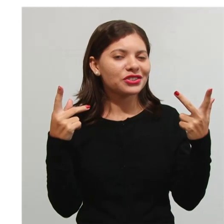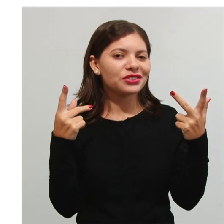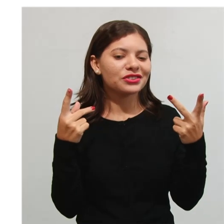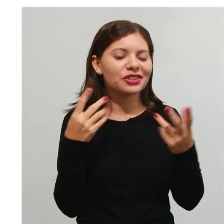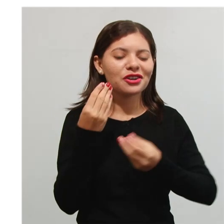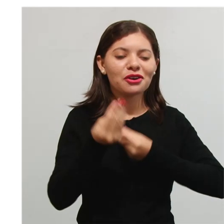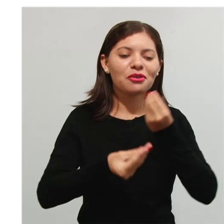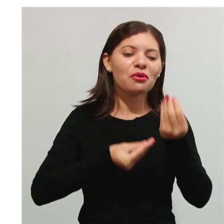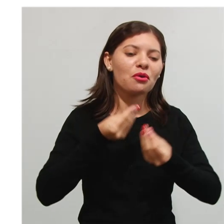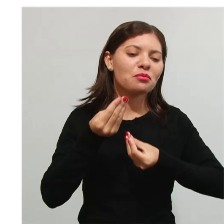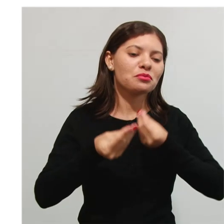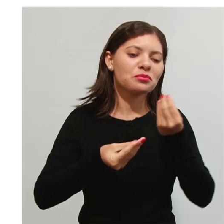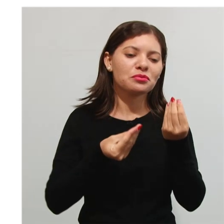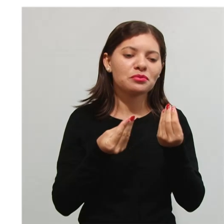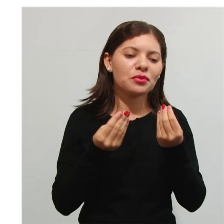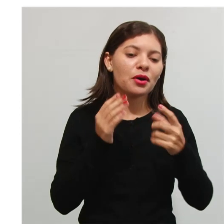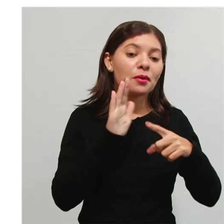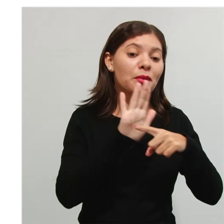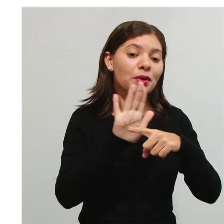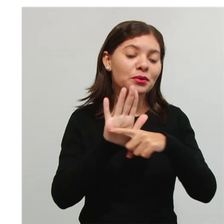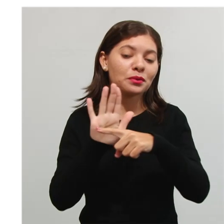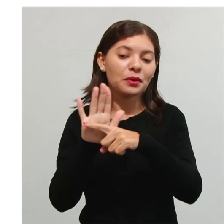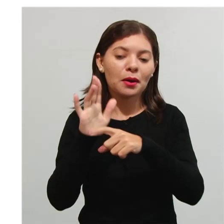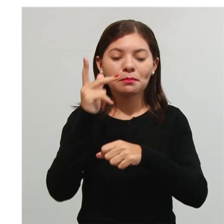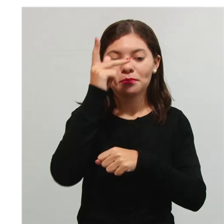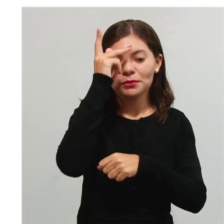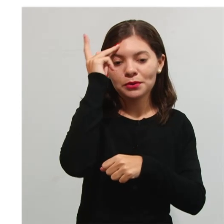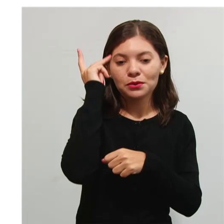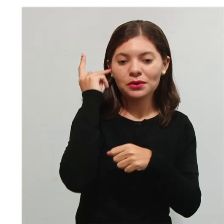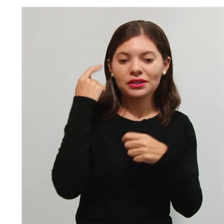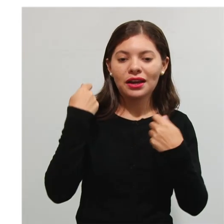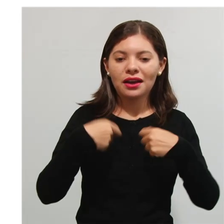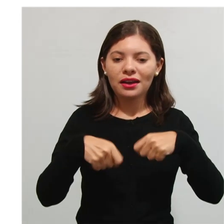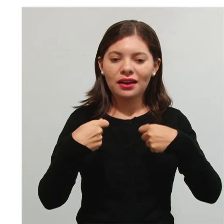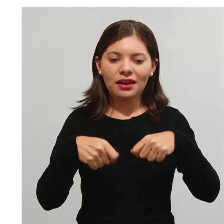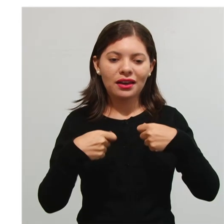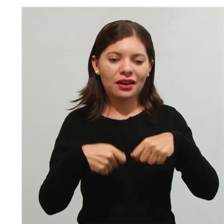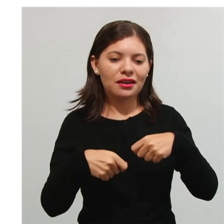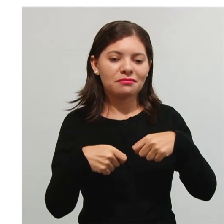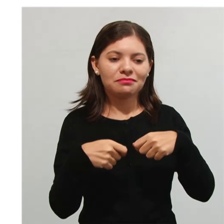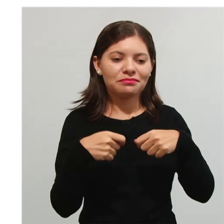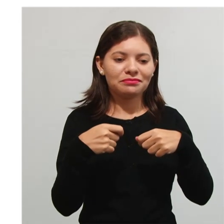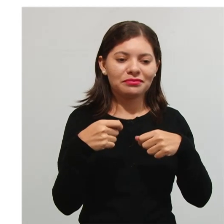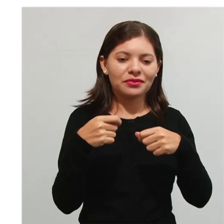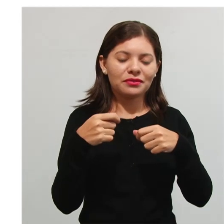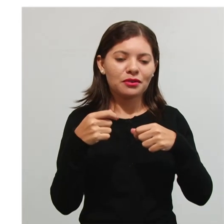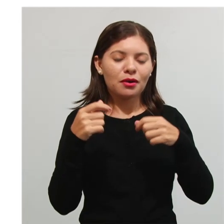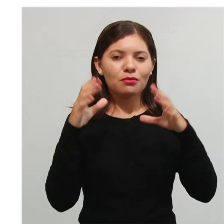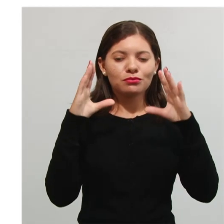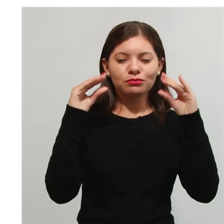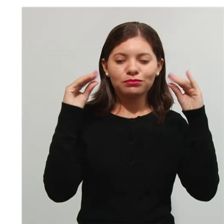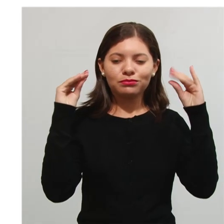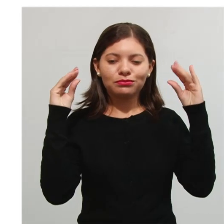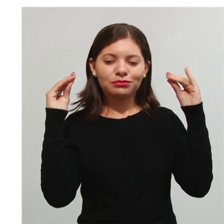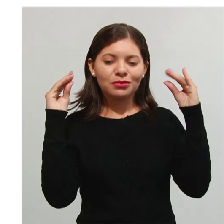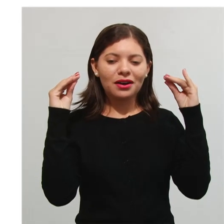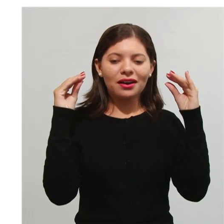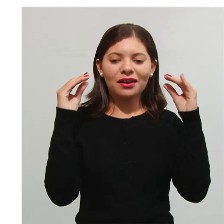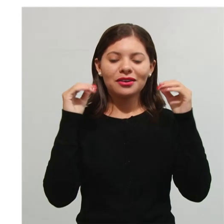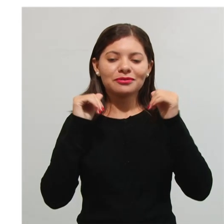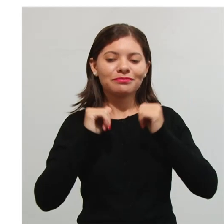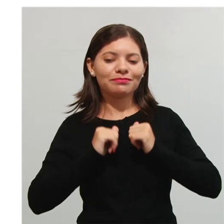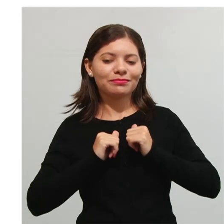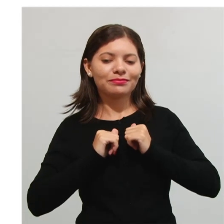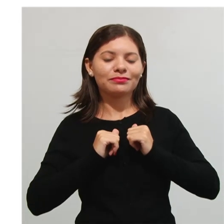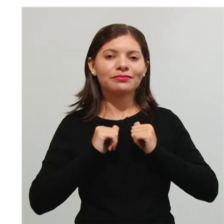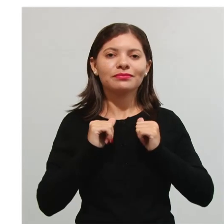feita de uma forma para atender pessoas que queiram aí andar de bicicleta de uma forma mais confortável ou diferente.